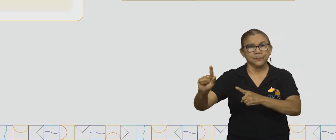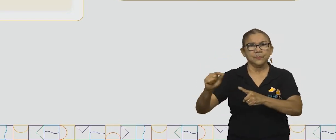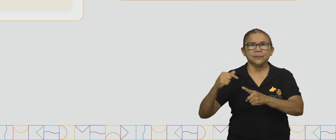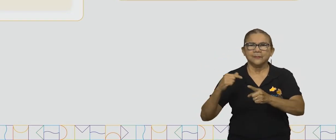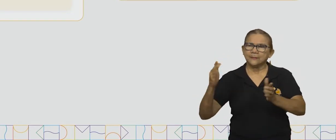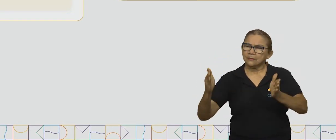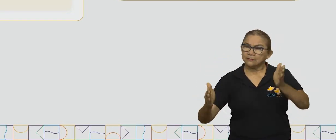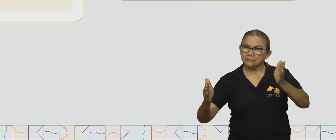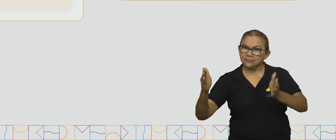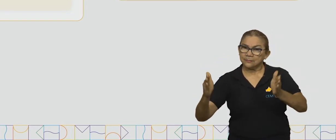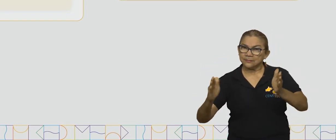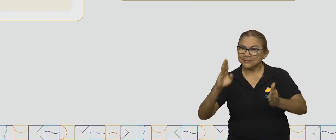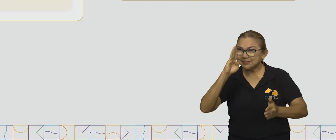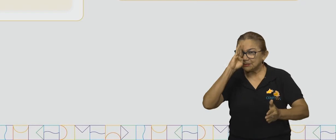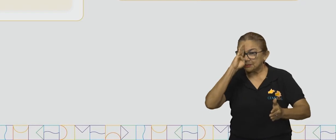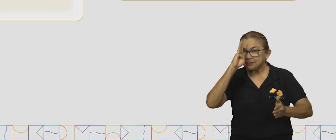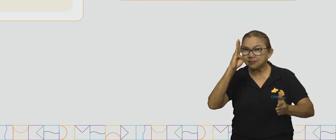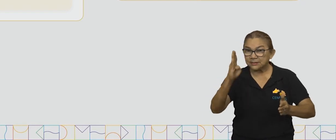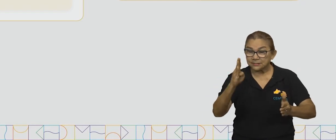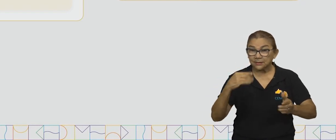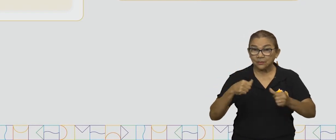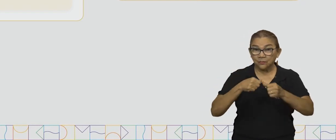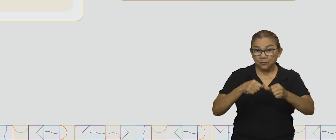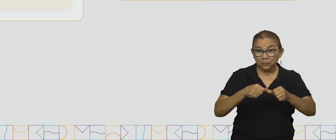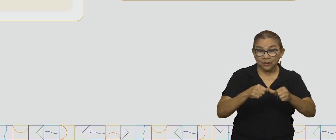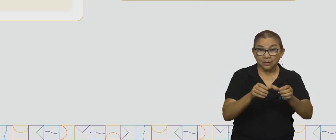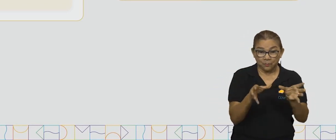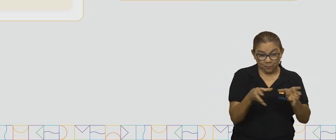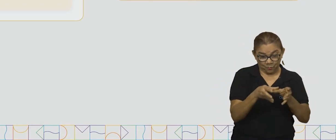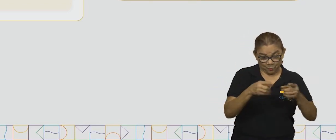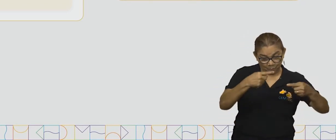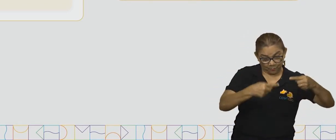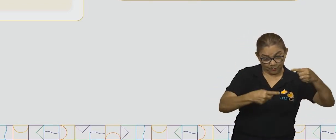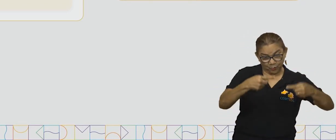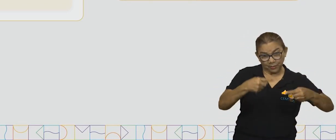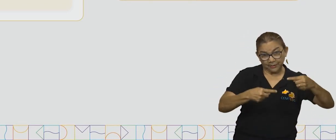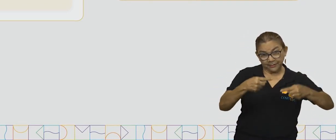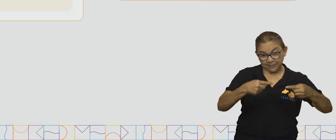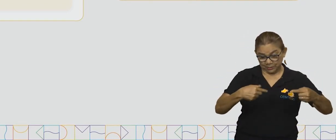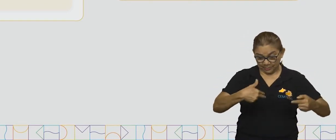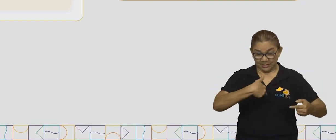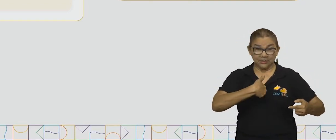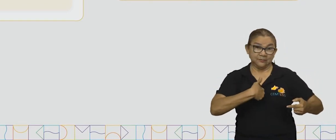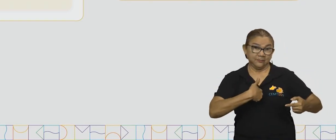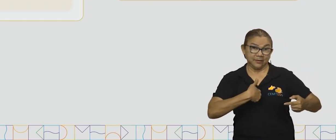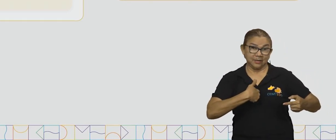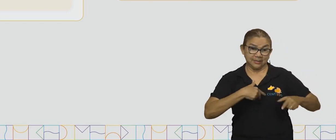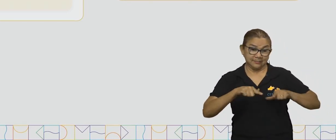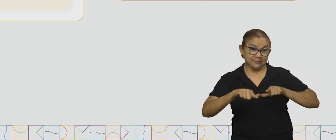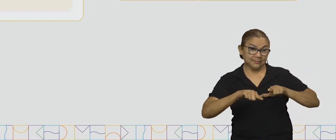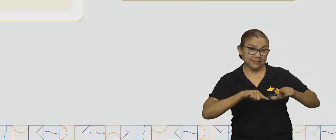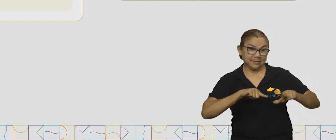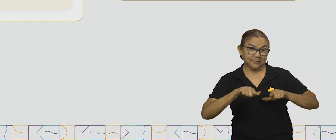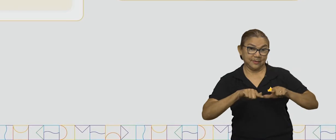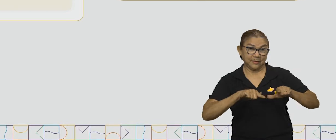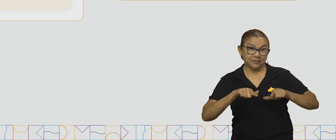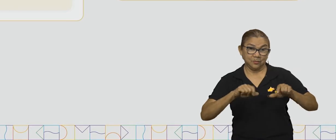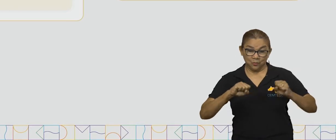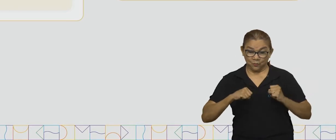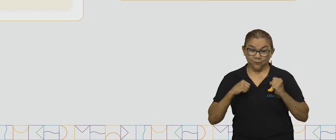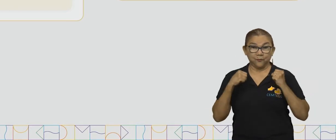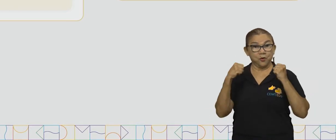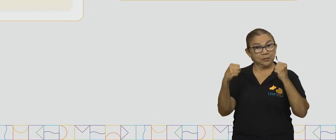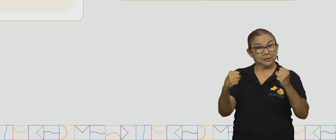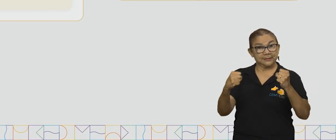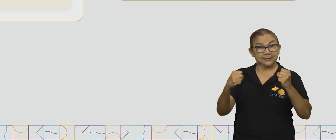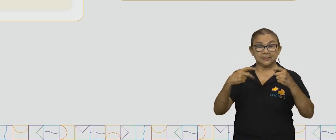a centralização do poder no Executivo, a política de massas de Vargas na questão trabalhista, o fortalecimento da